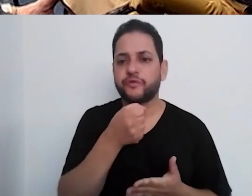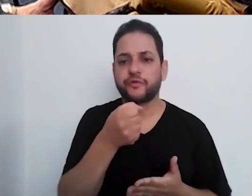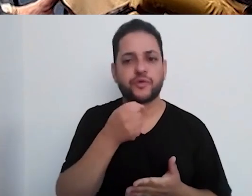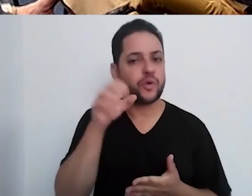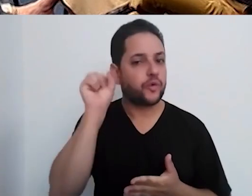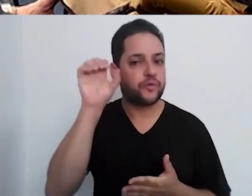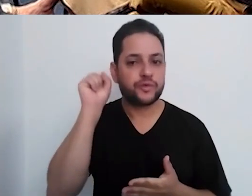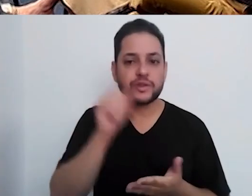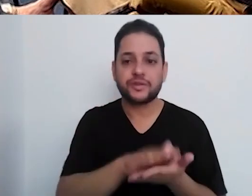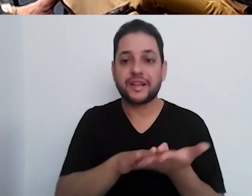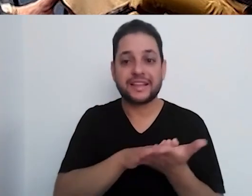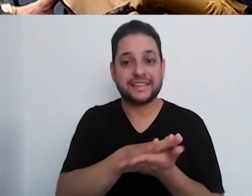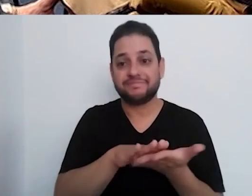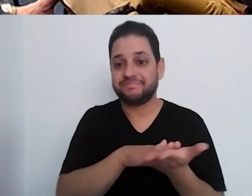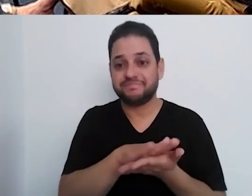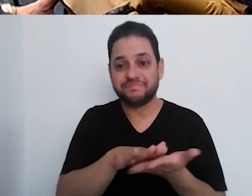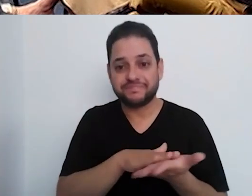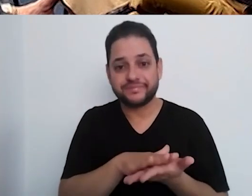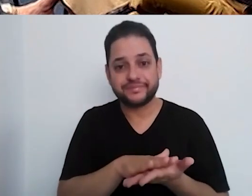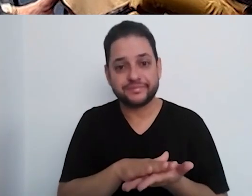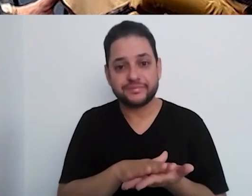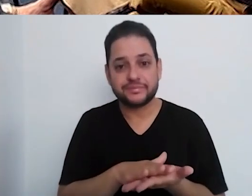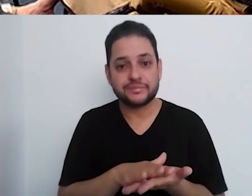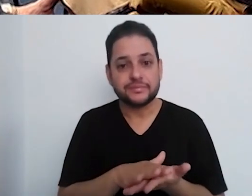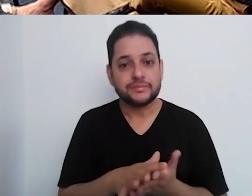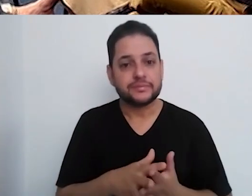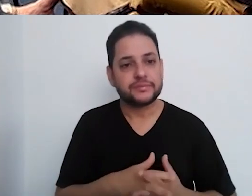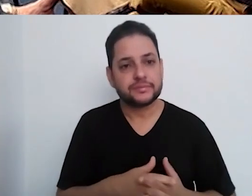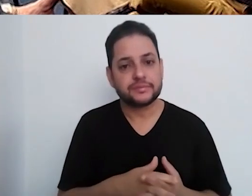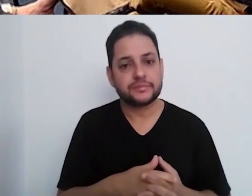concluídos os julgamentos que foi um critério,